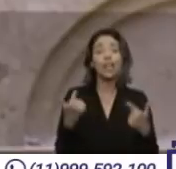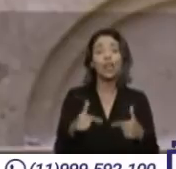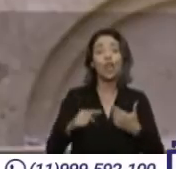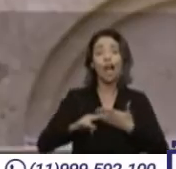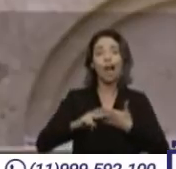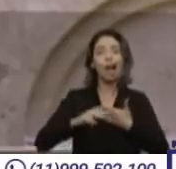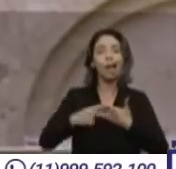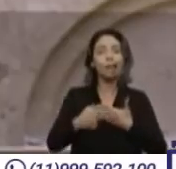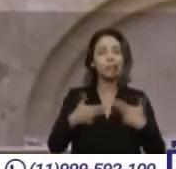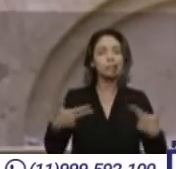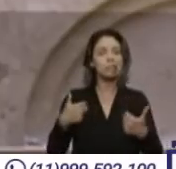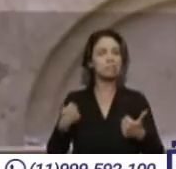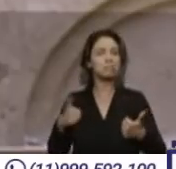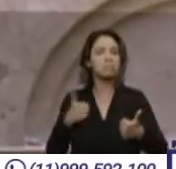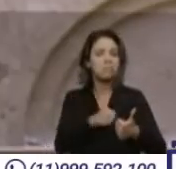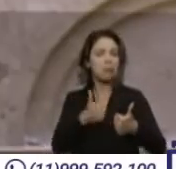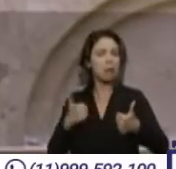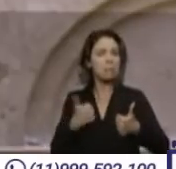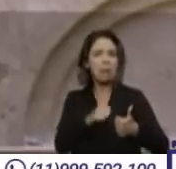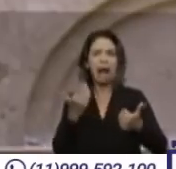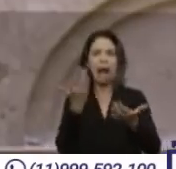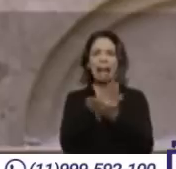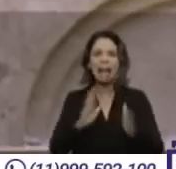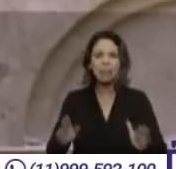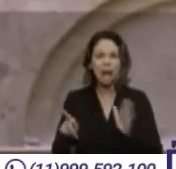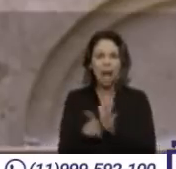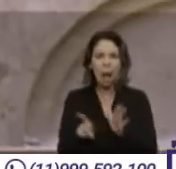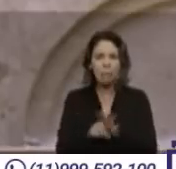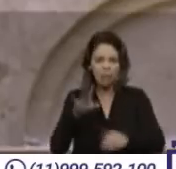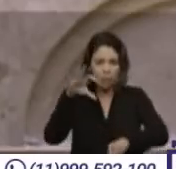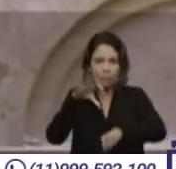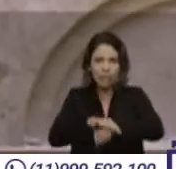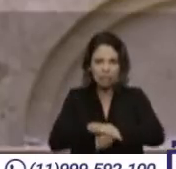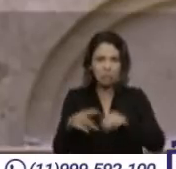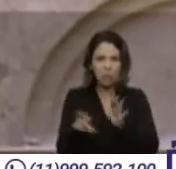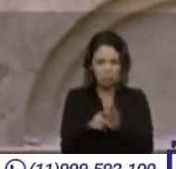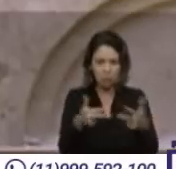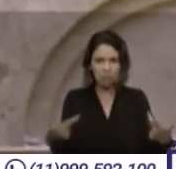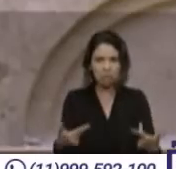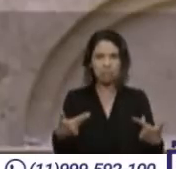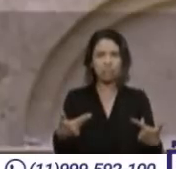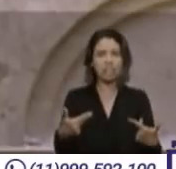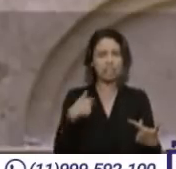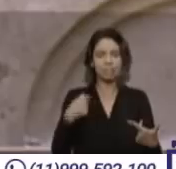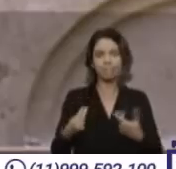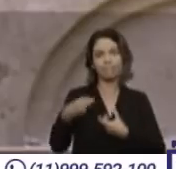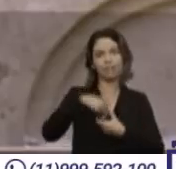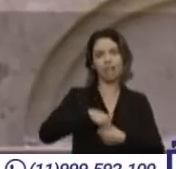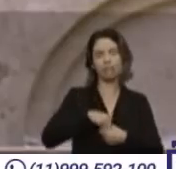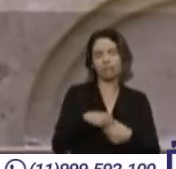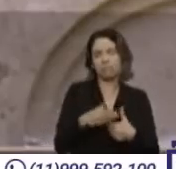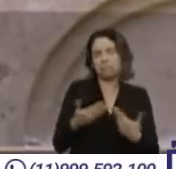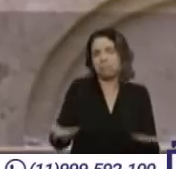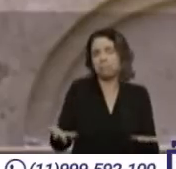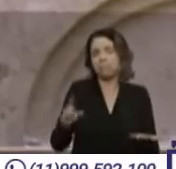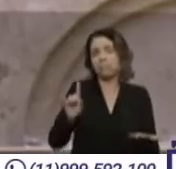o que perseguiam, a destruição do patrimônio físico da Suprema Corte, que, na